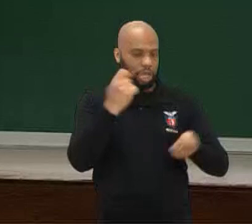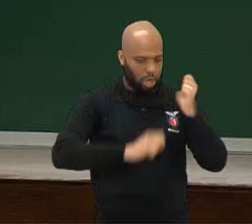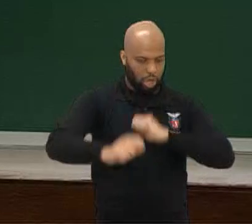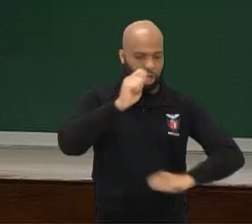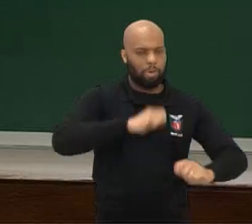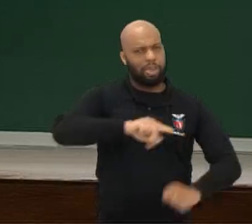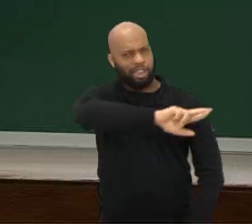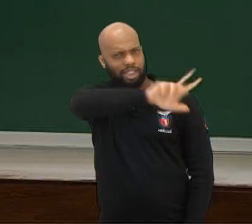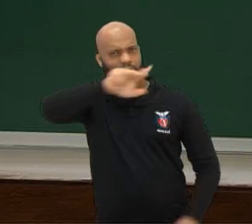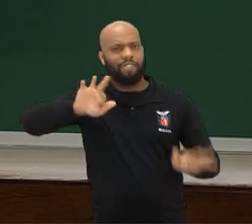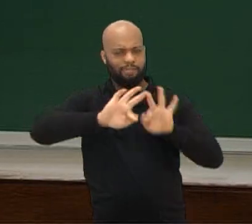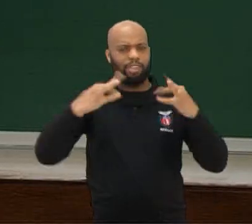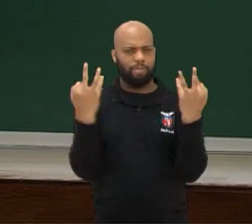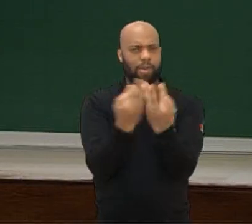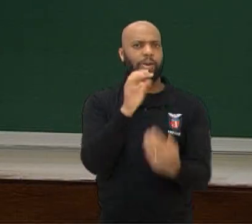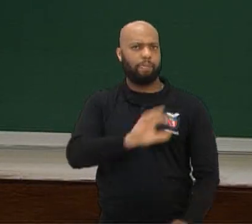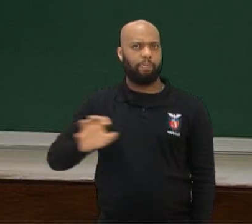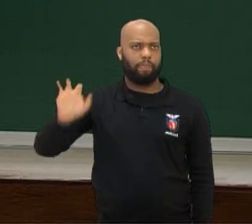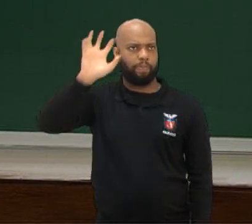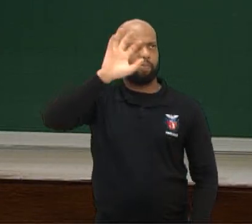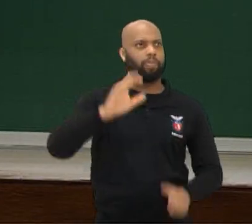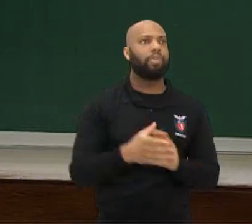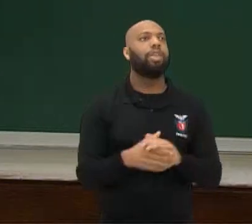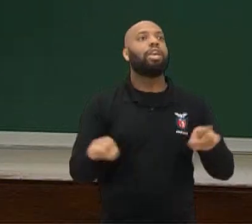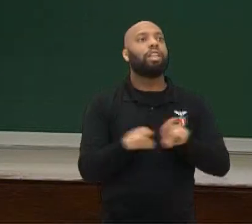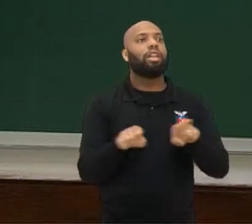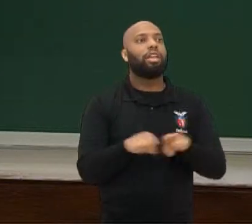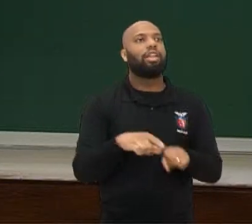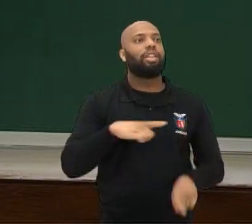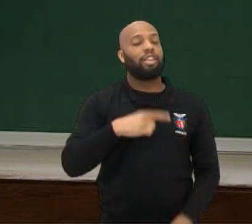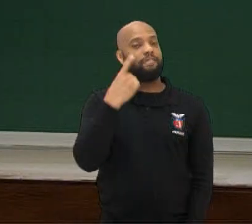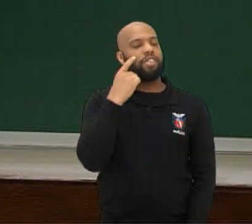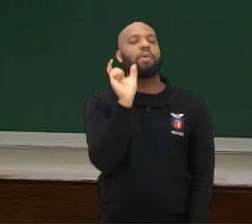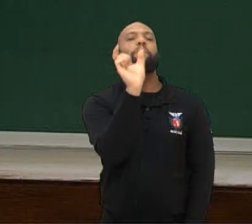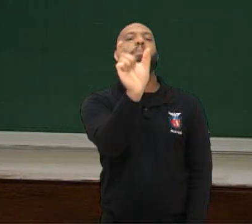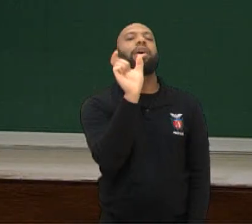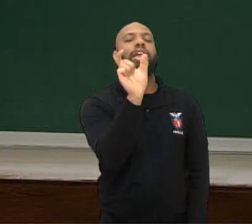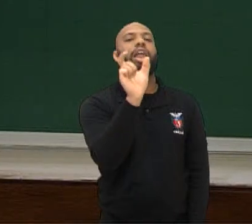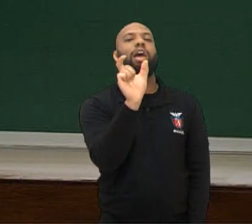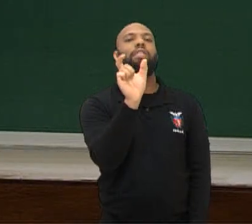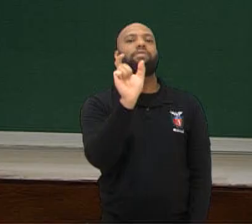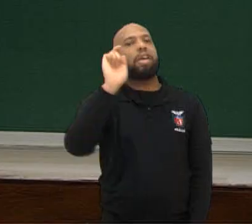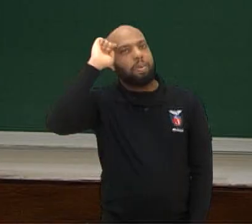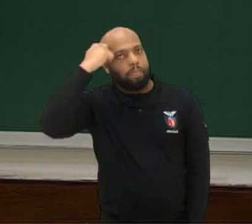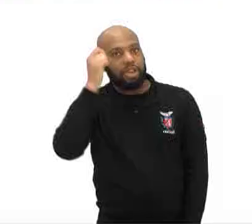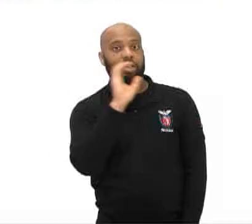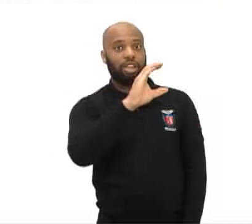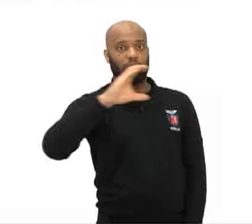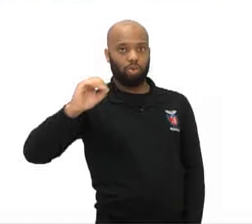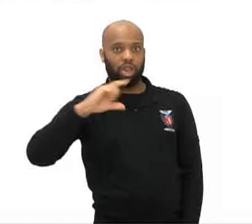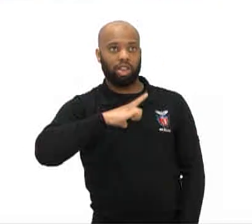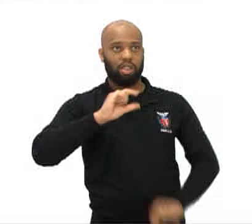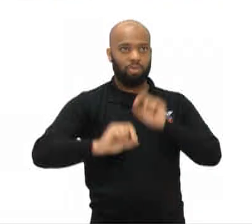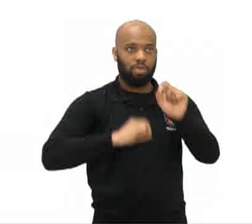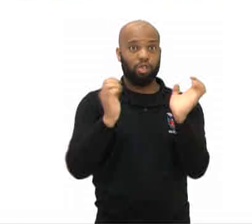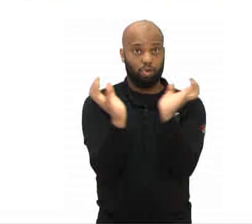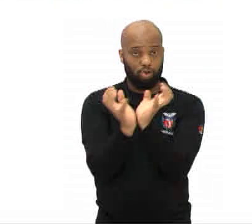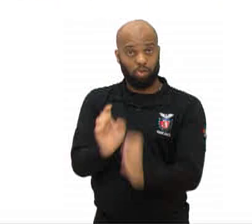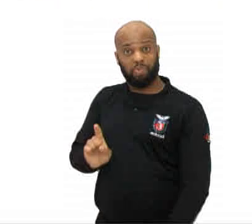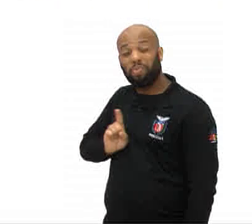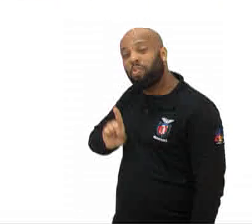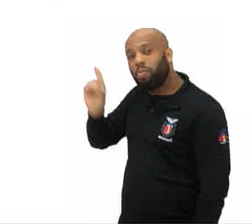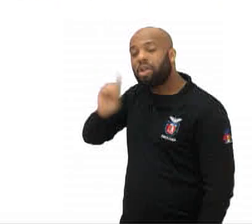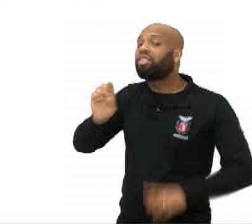muitas famílias da região, tá? Temos também, agora no Centro-Oeste, os pantaneiros,